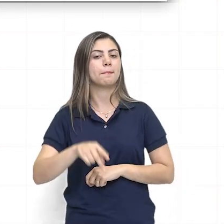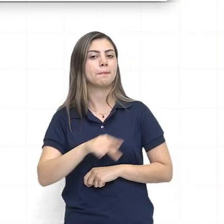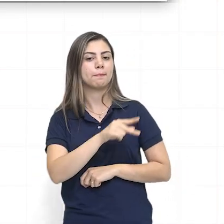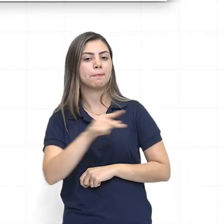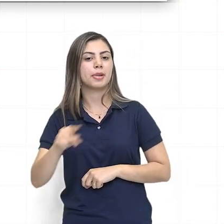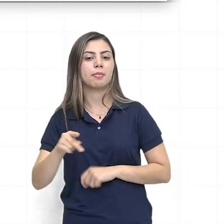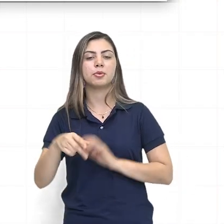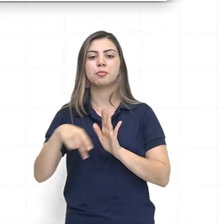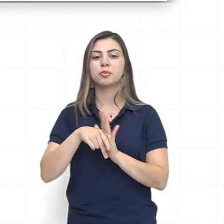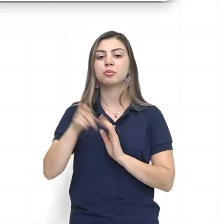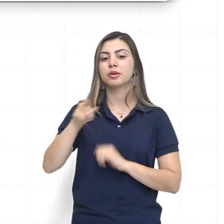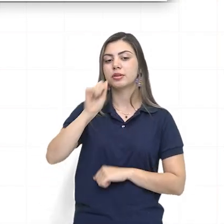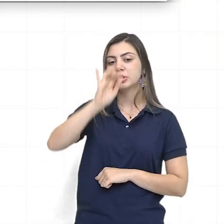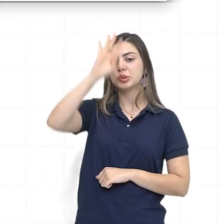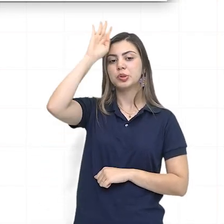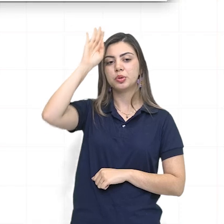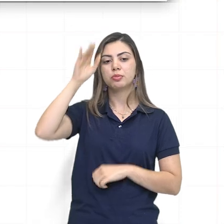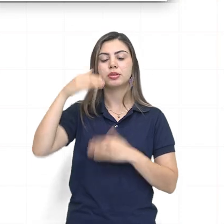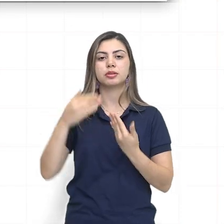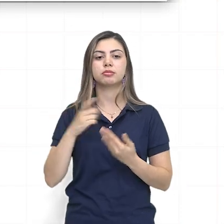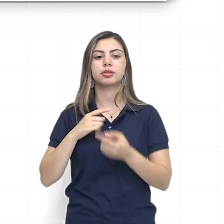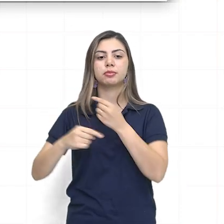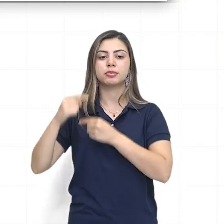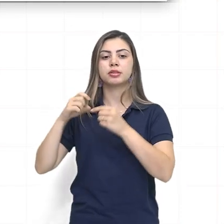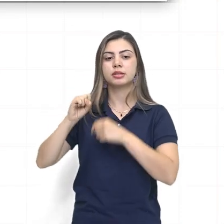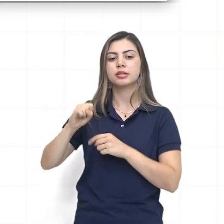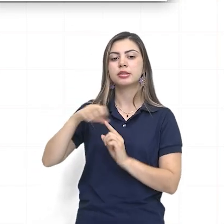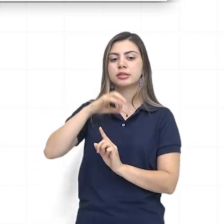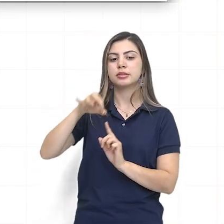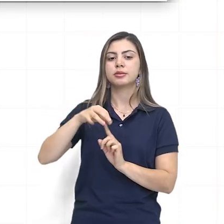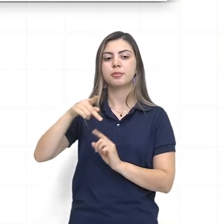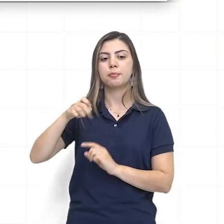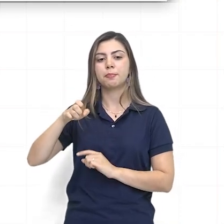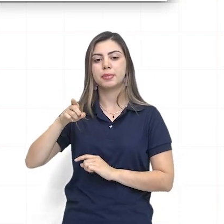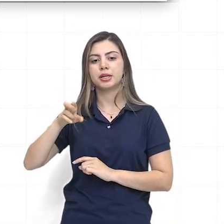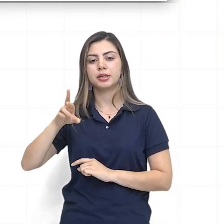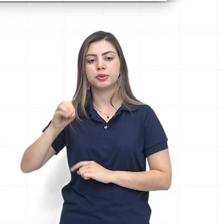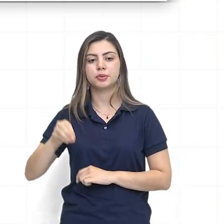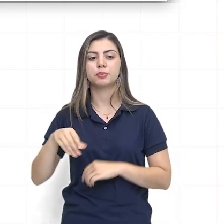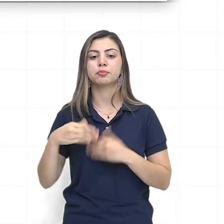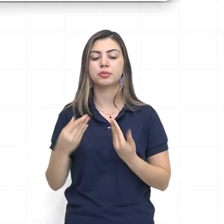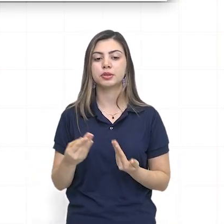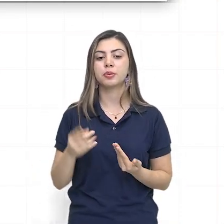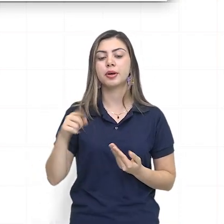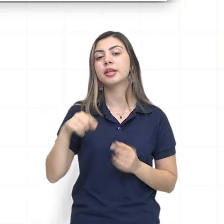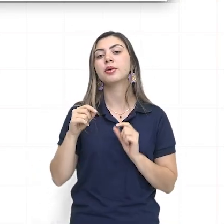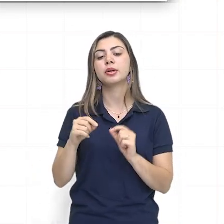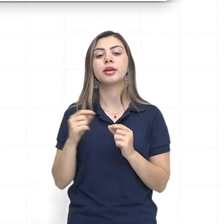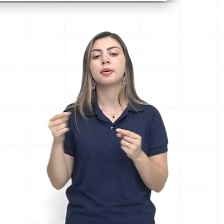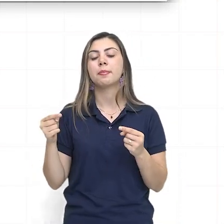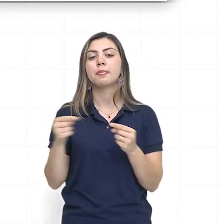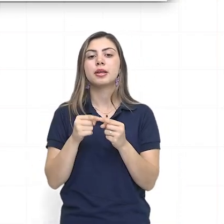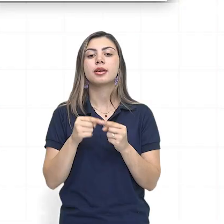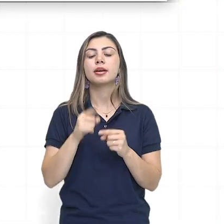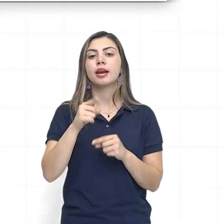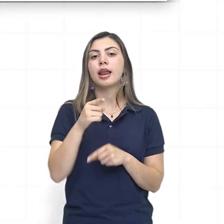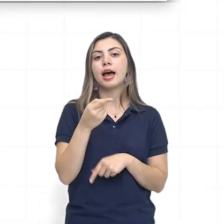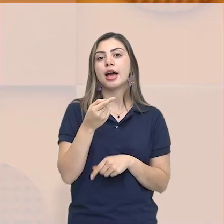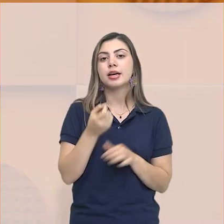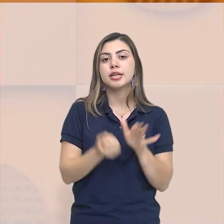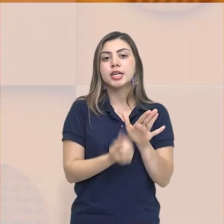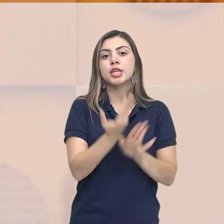bispo, então, de Roma, sucessor de São Pedro, o apóstolo, considerado, então, aí o pai da igreja, aquele